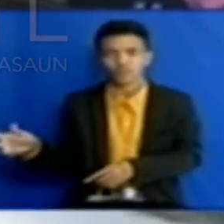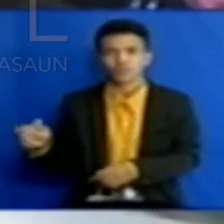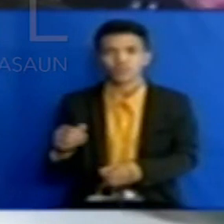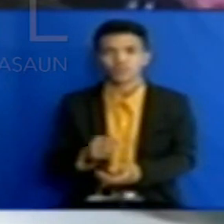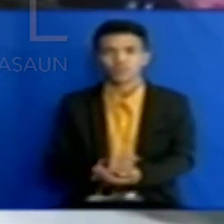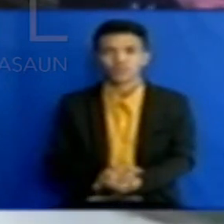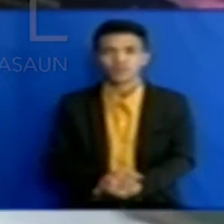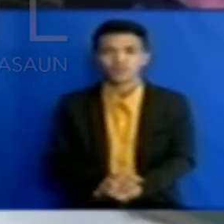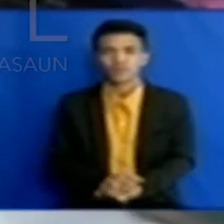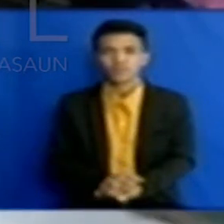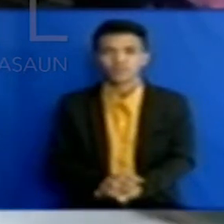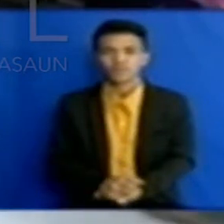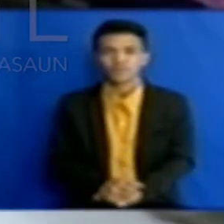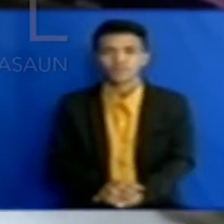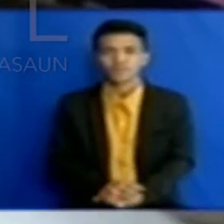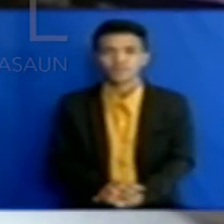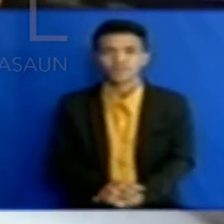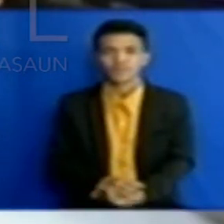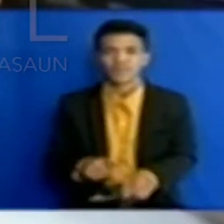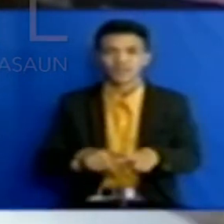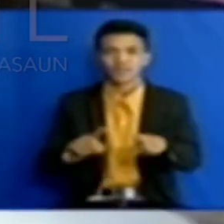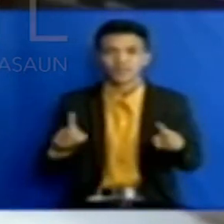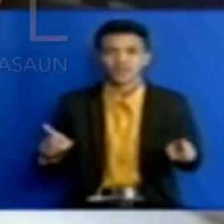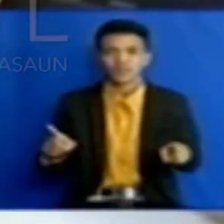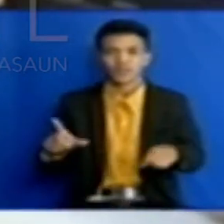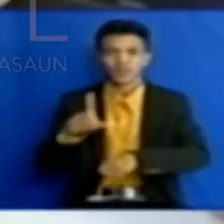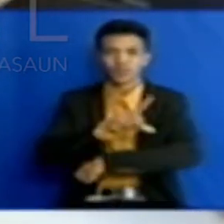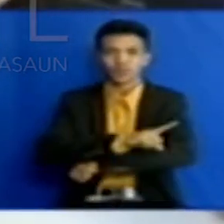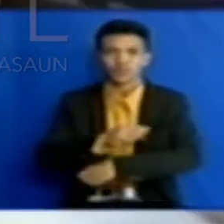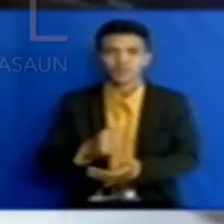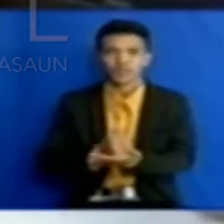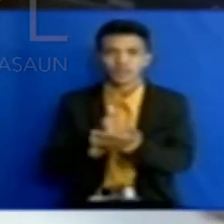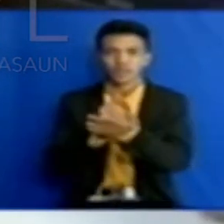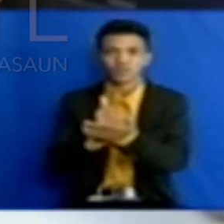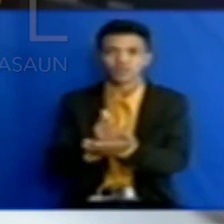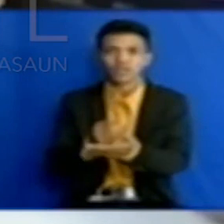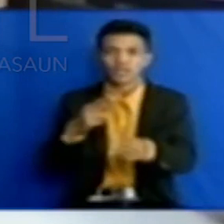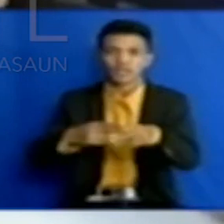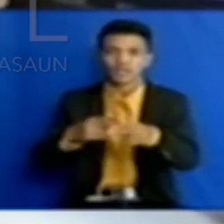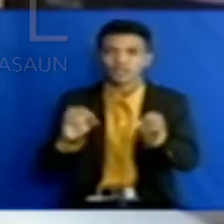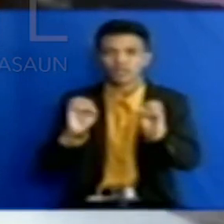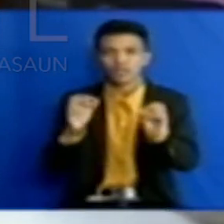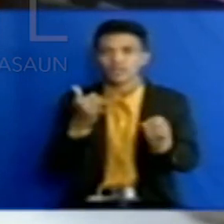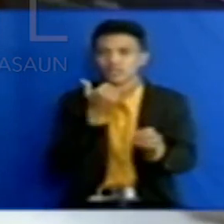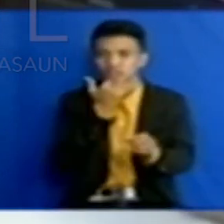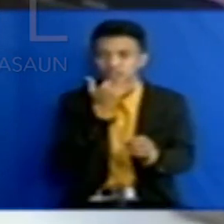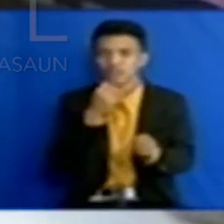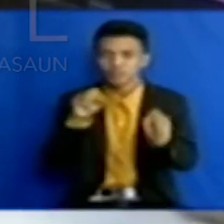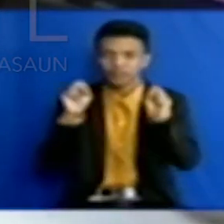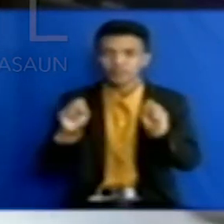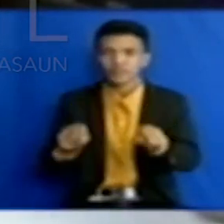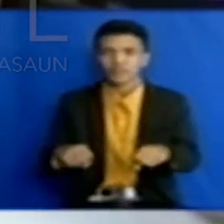hau iya atene sirne mabe lor atene emas sirne belaya salah sirne ne mai langsung kalau serti daun